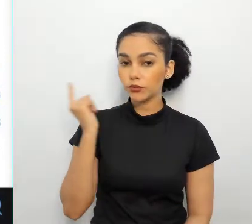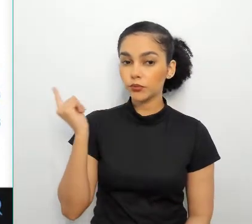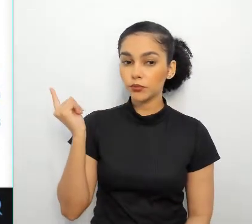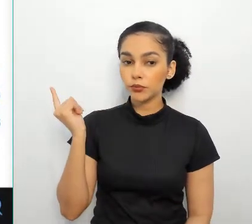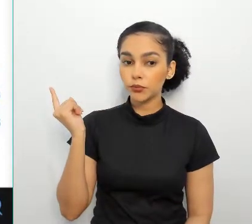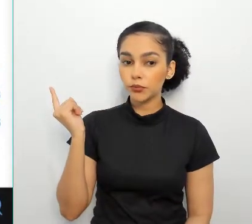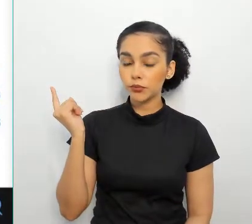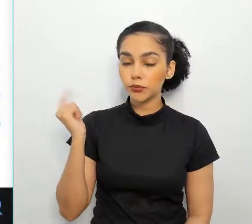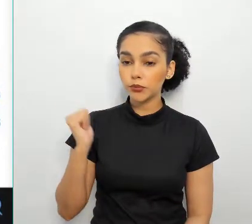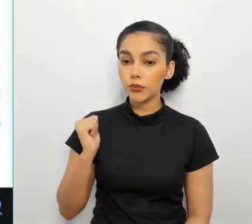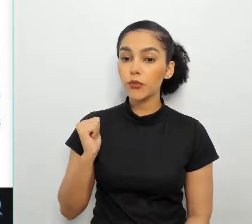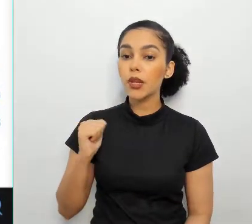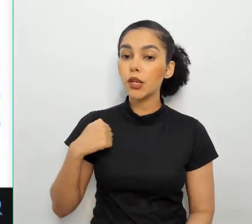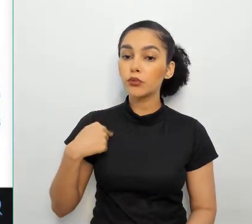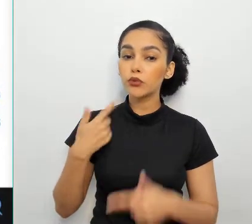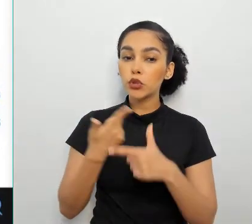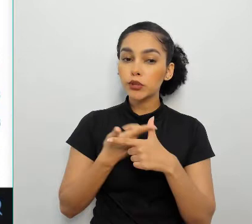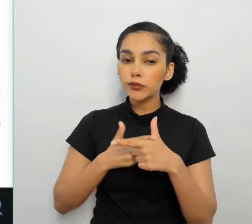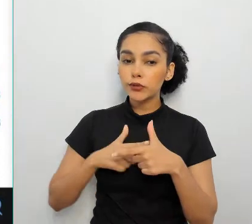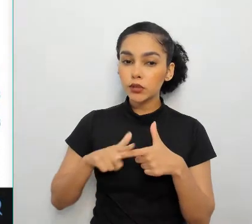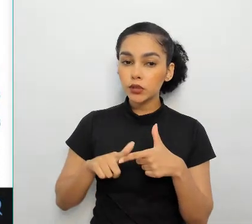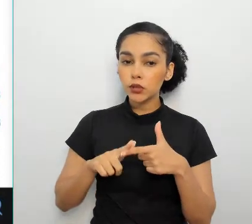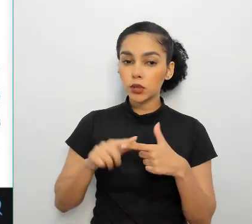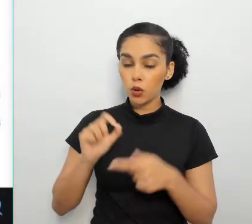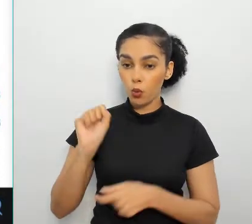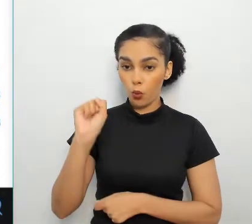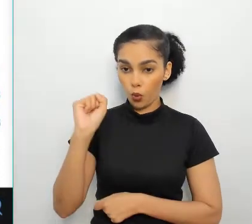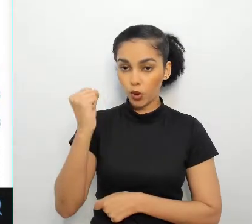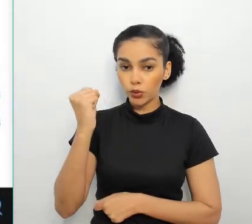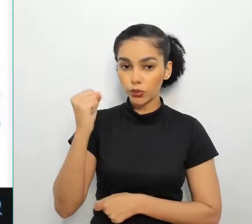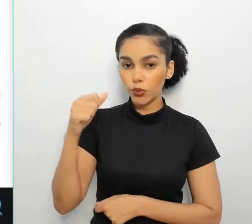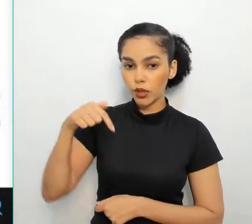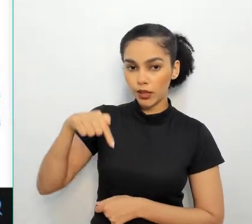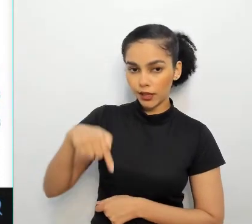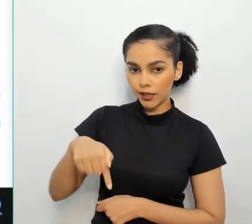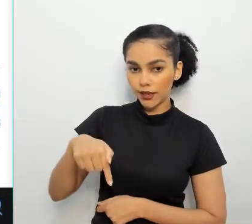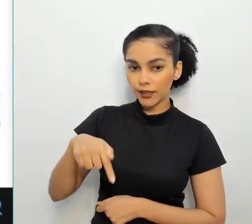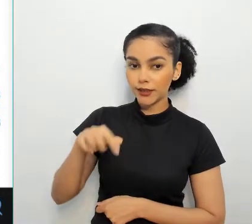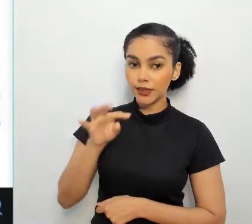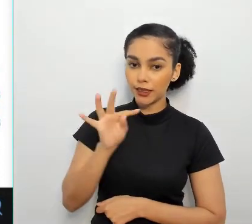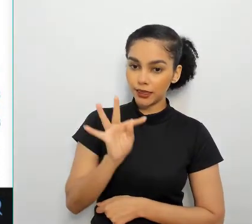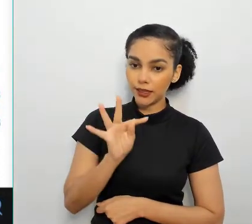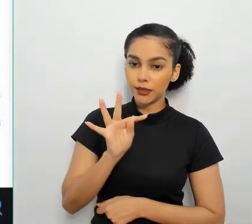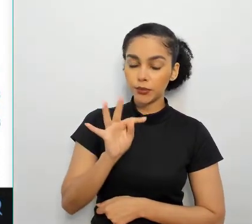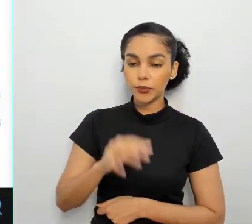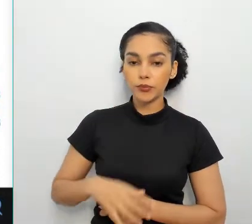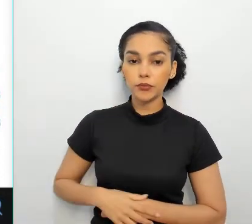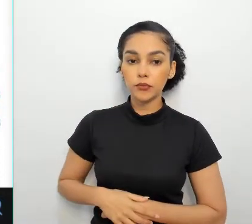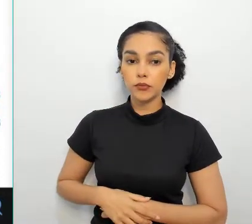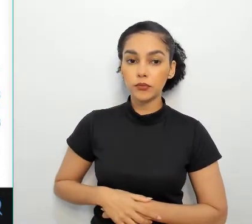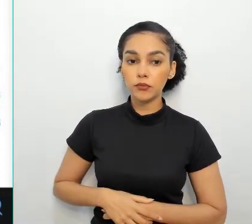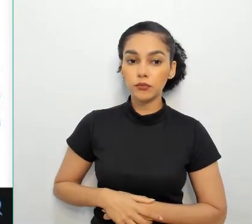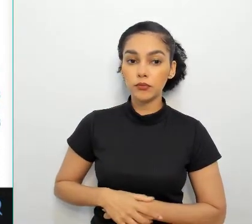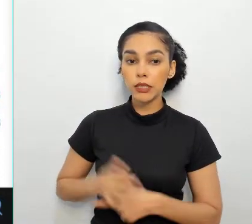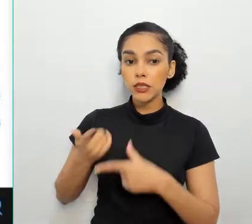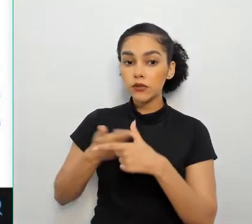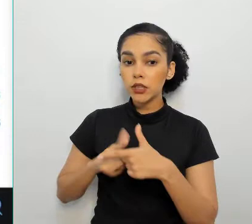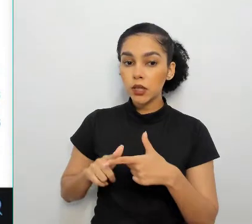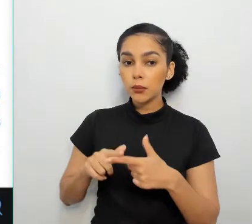pelo Q0. Nesse caso, a gente vai dividir o 8, que é o Q de T, do fóssil 2, pelo Q0, que